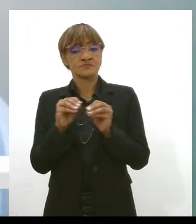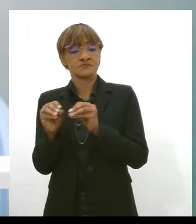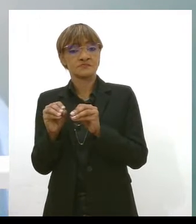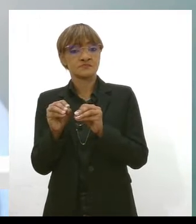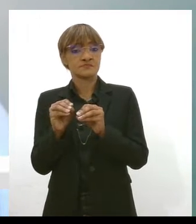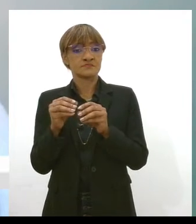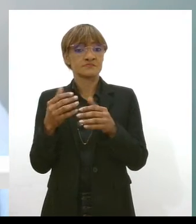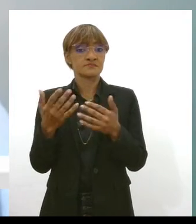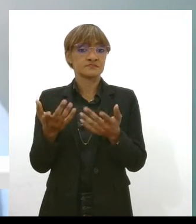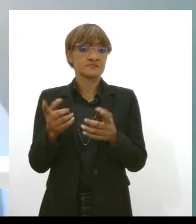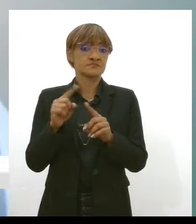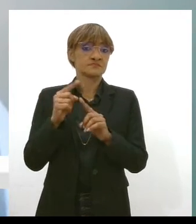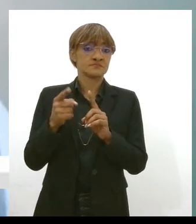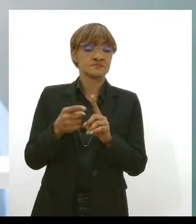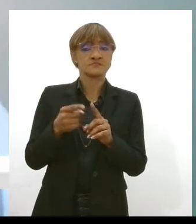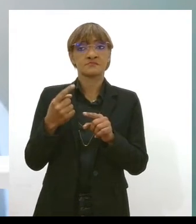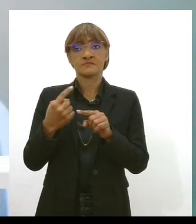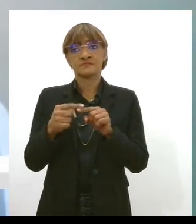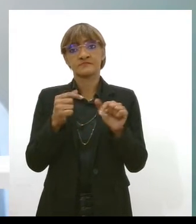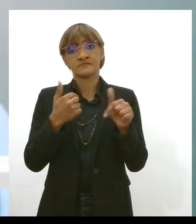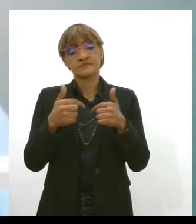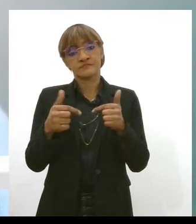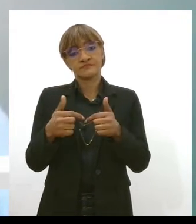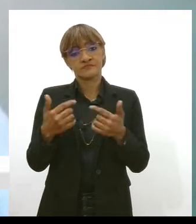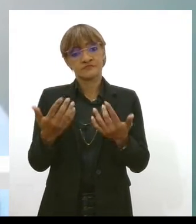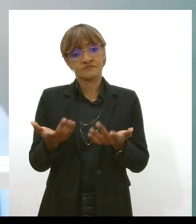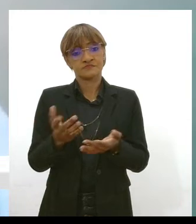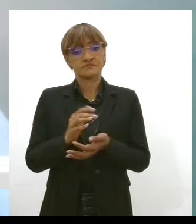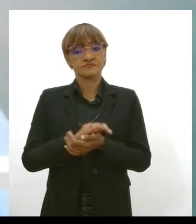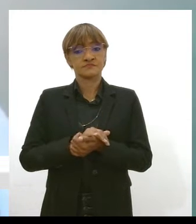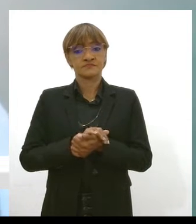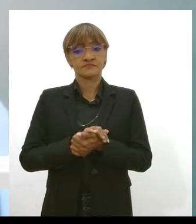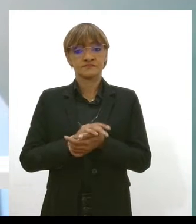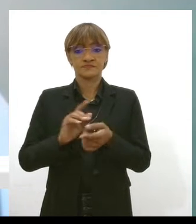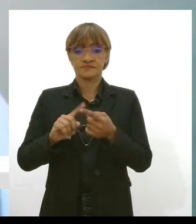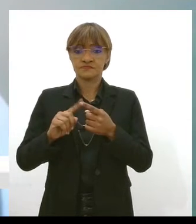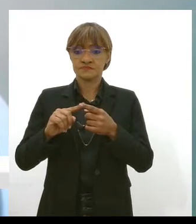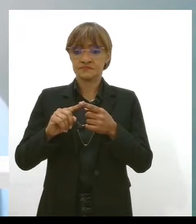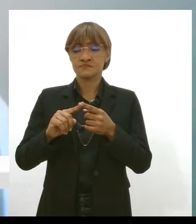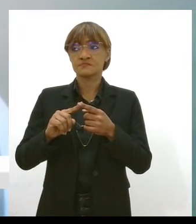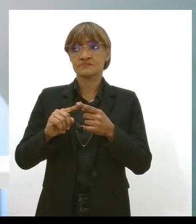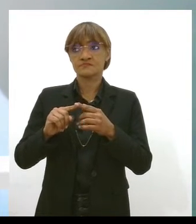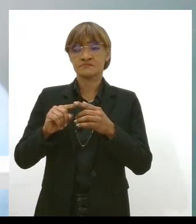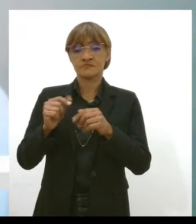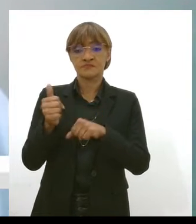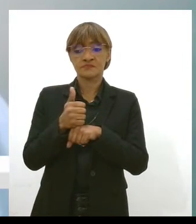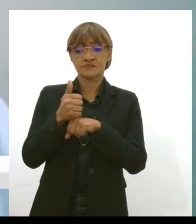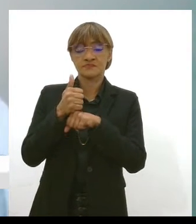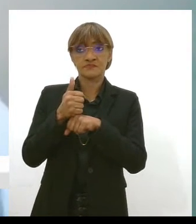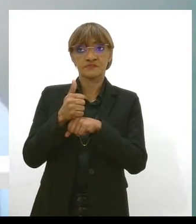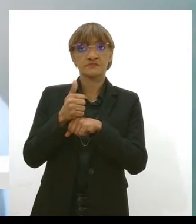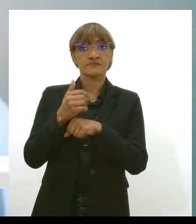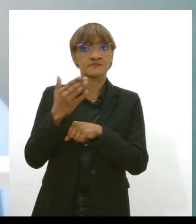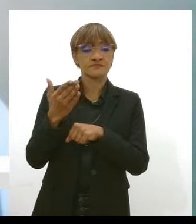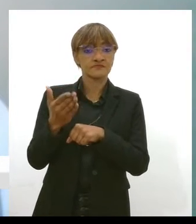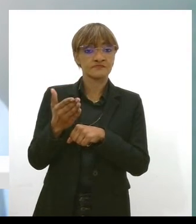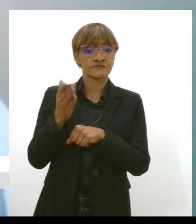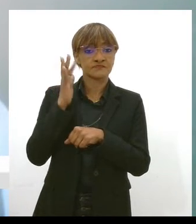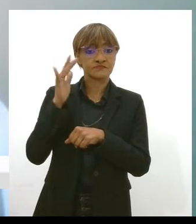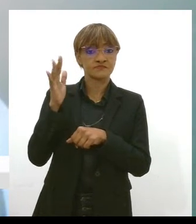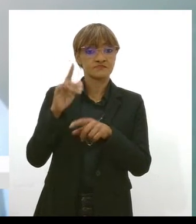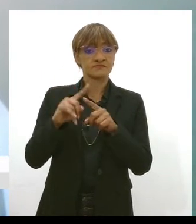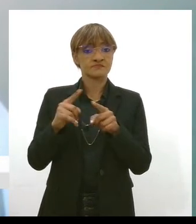trabalho, de realização profissional, para depois pensar em gestar. Só que agora, então, a gente tinha um